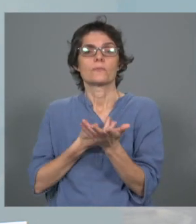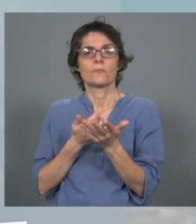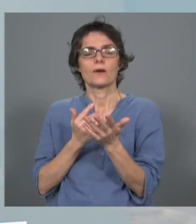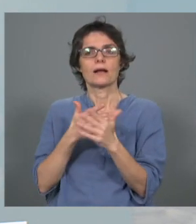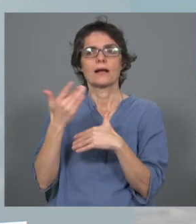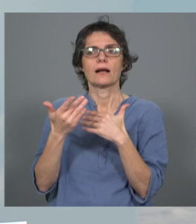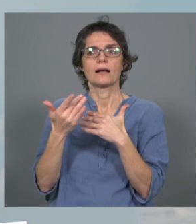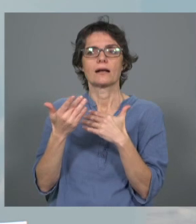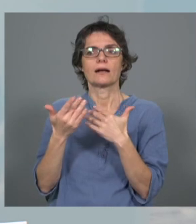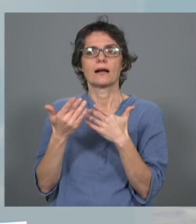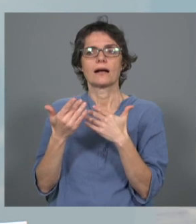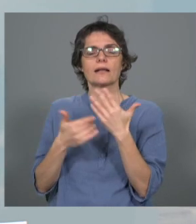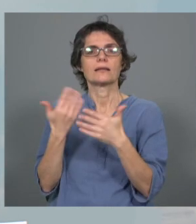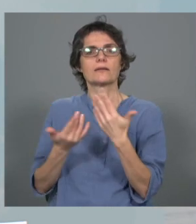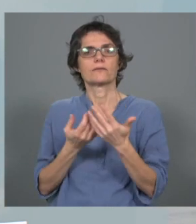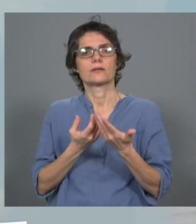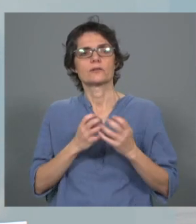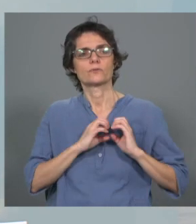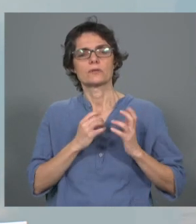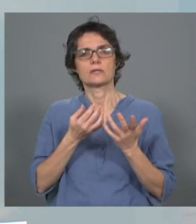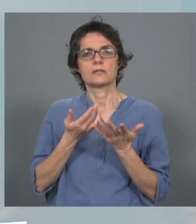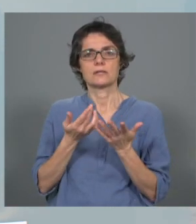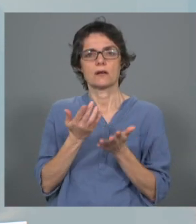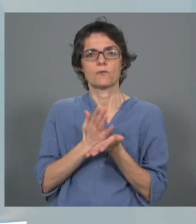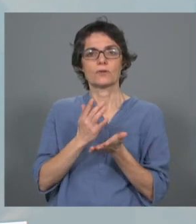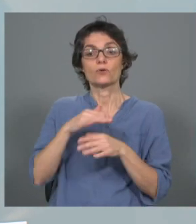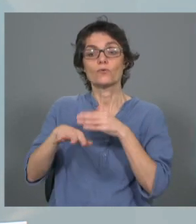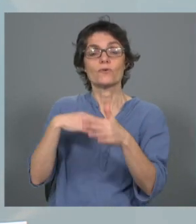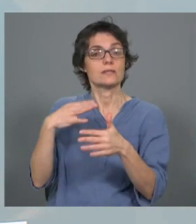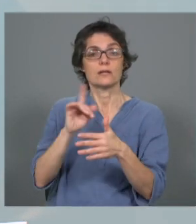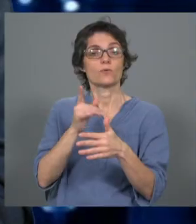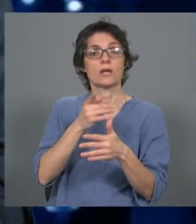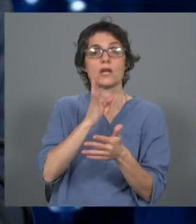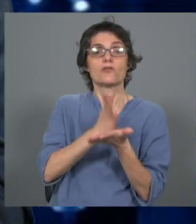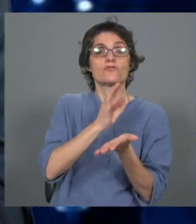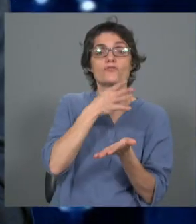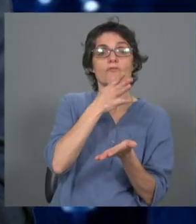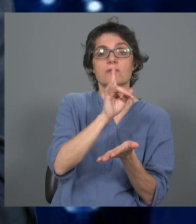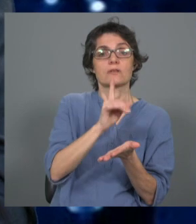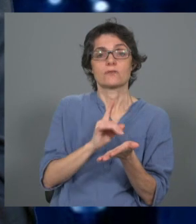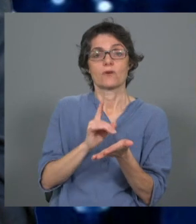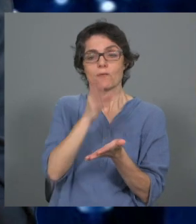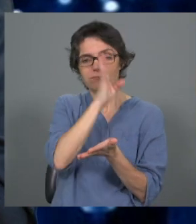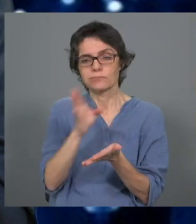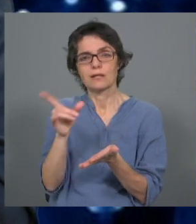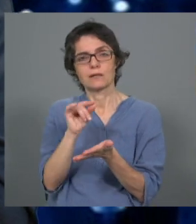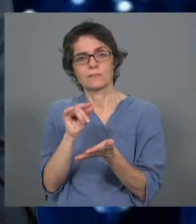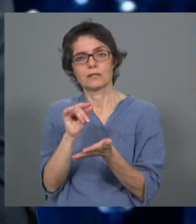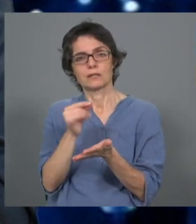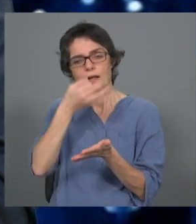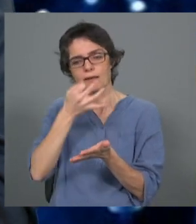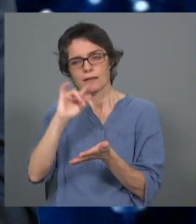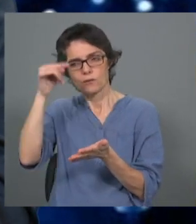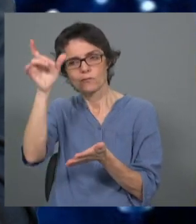é algo que deve estar sempre presente no cotidiano de cada cristão. Exatamente, ou seja, o acreditar e o amar o